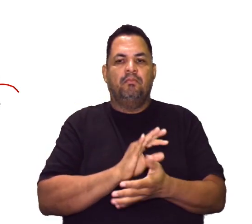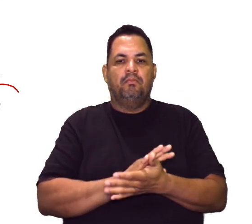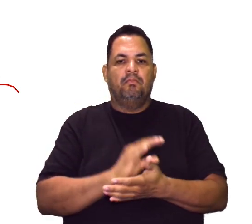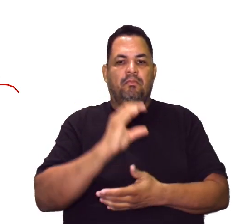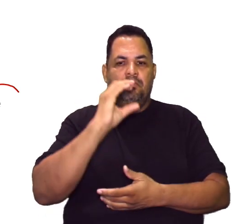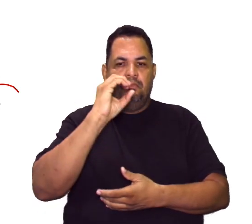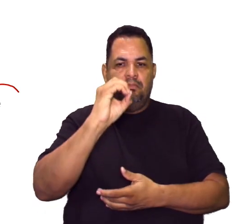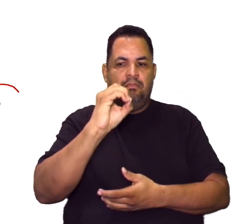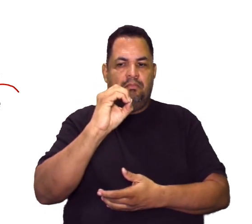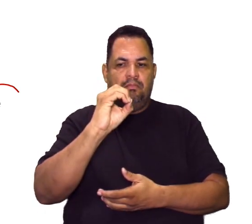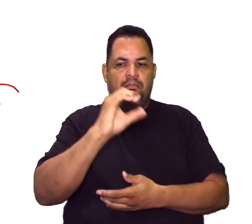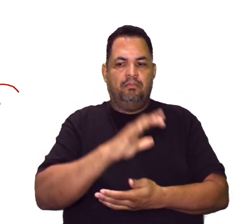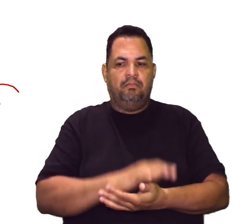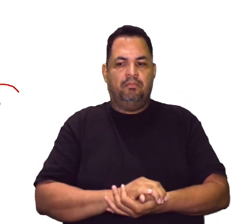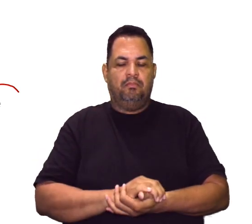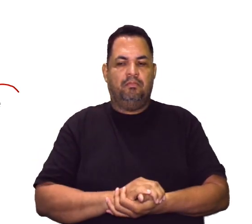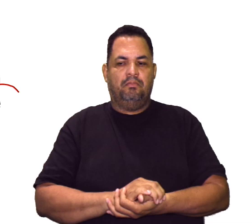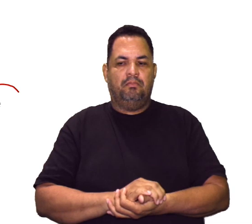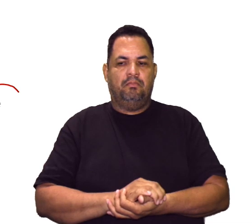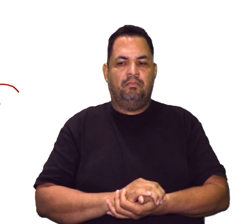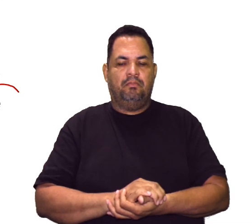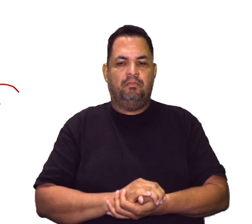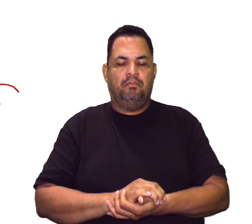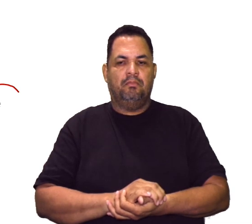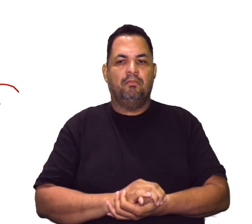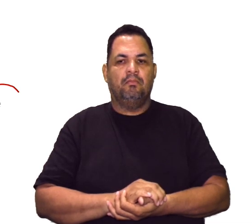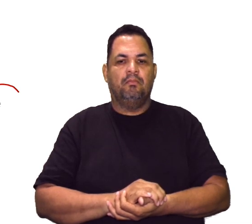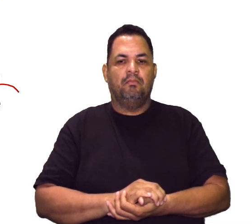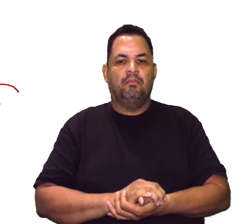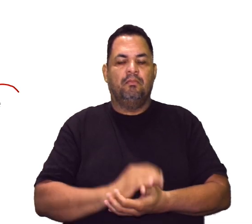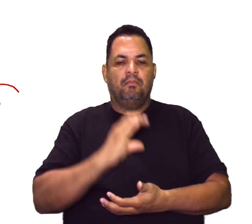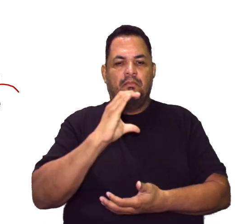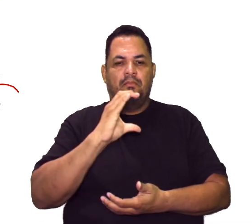caráter parcial do